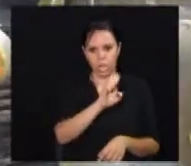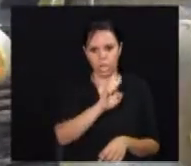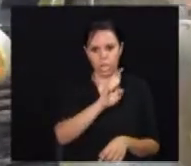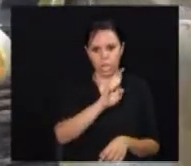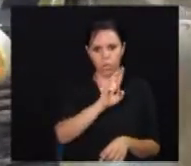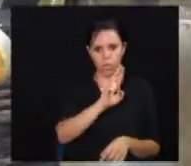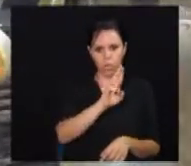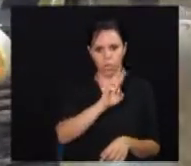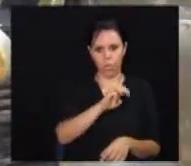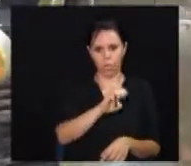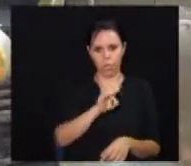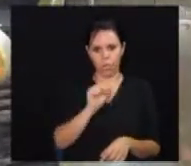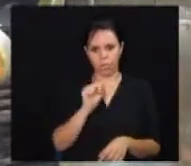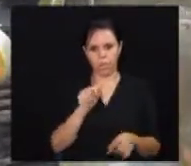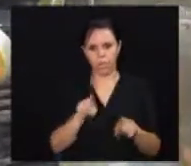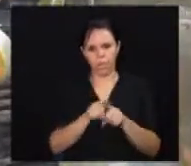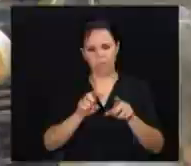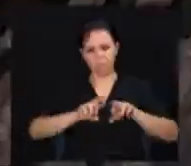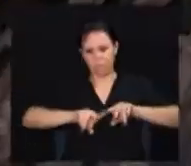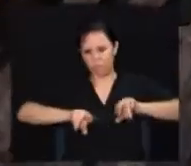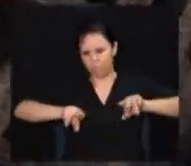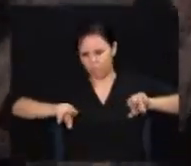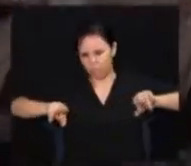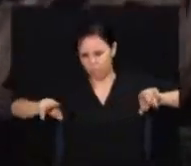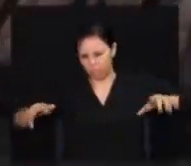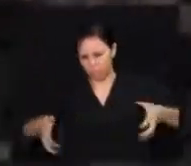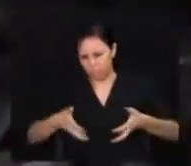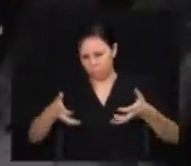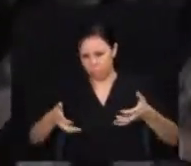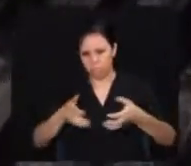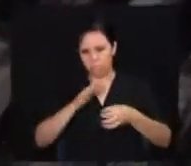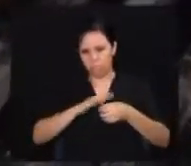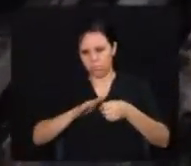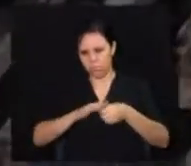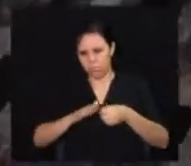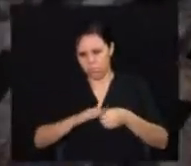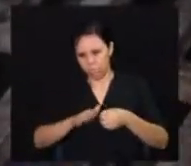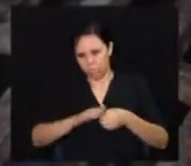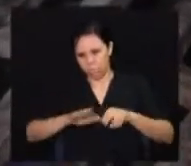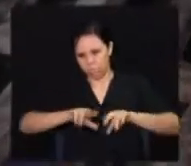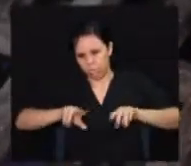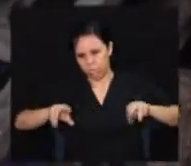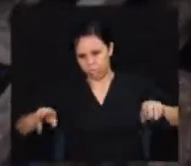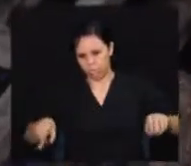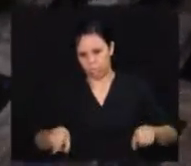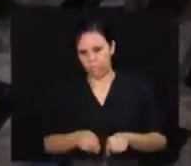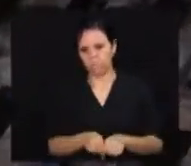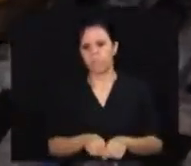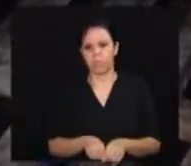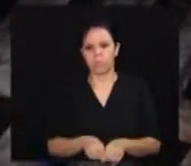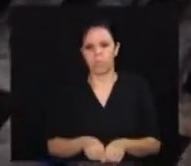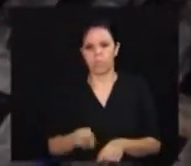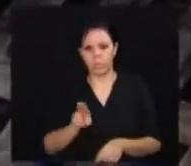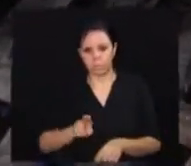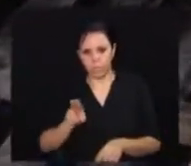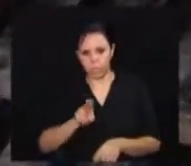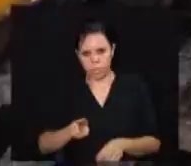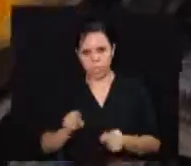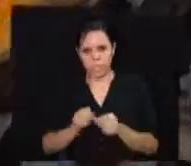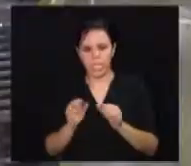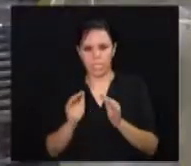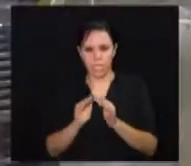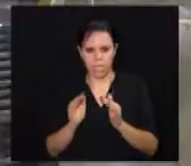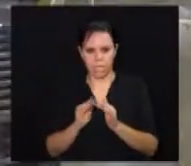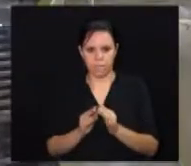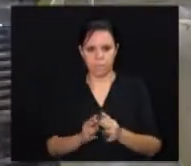nosso molho. Esse caldo de legumes é aquele que a gente já reserva quando a gente faz em casa, né? Isso,